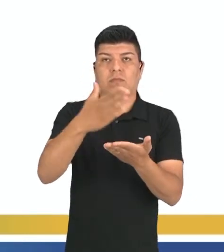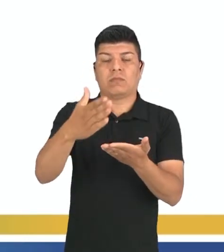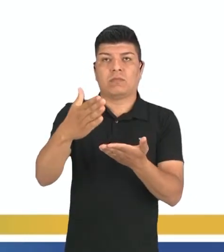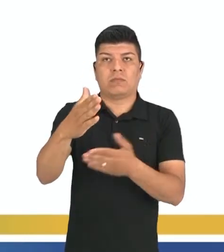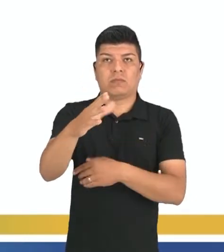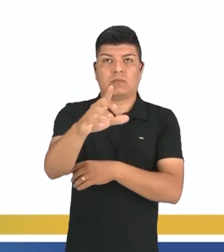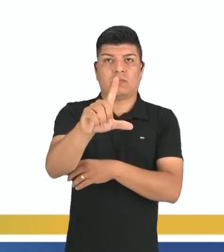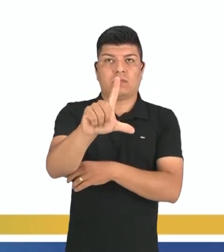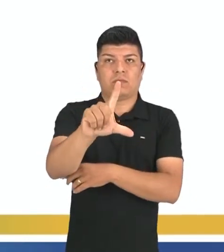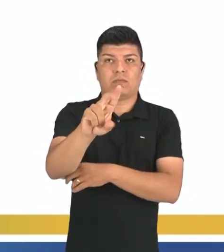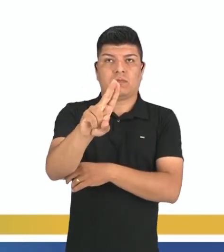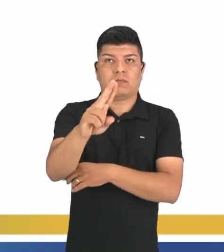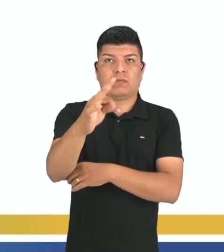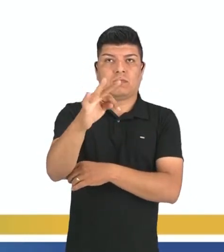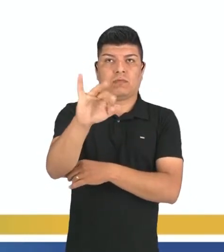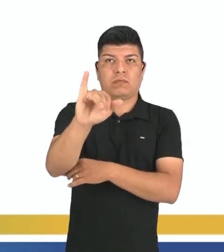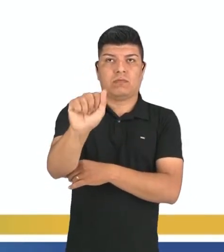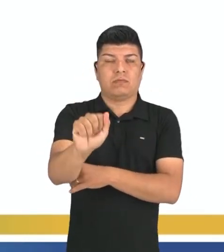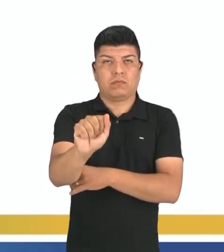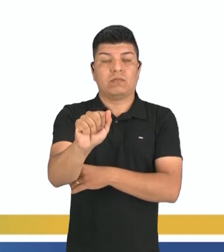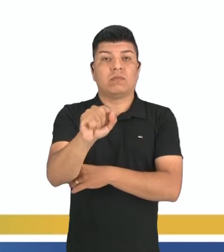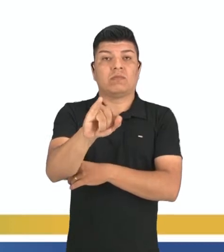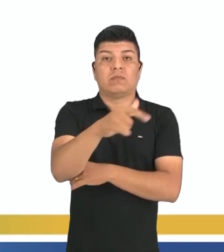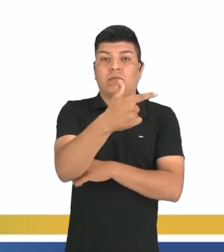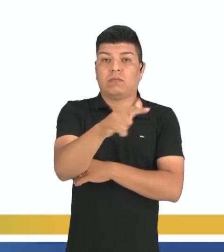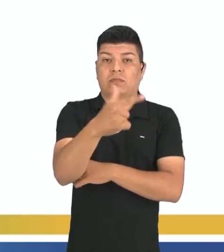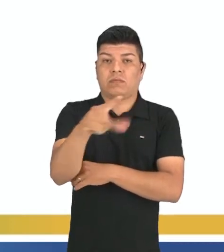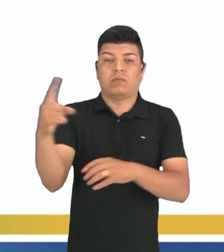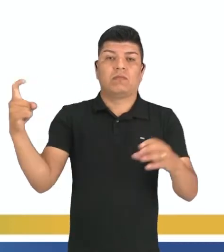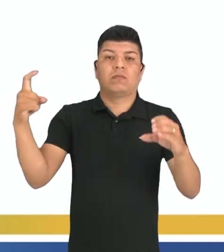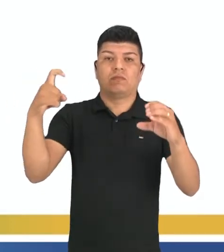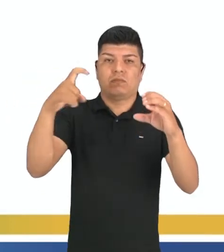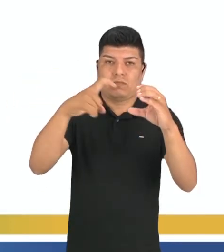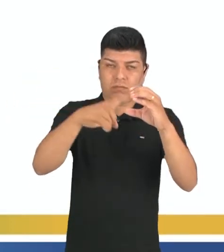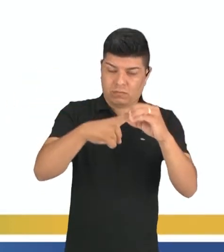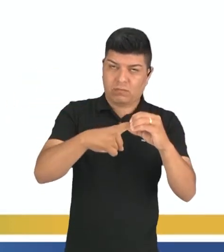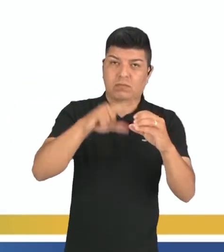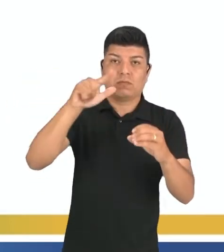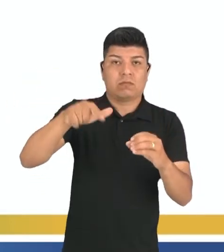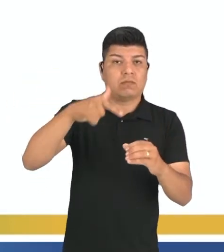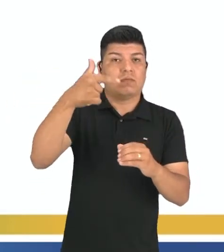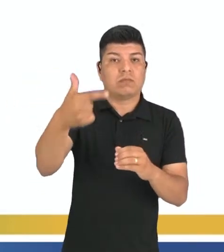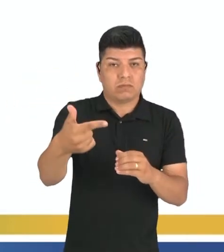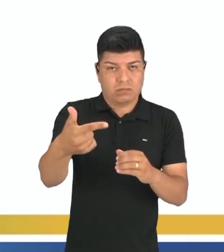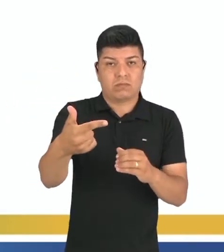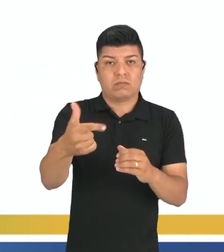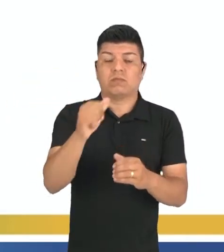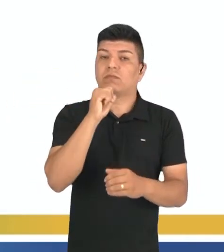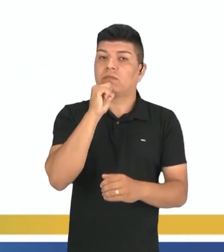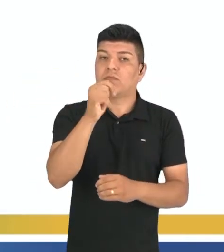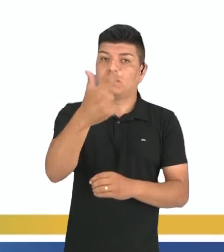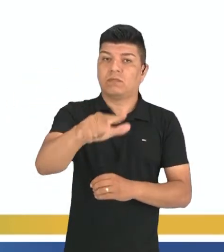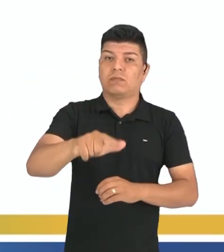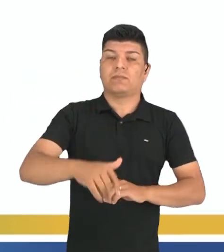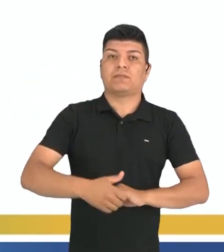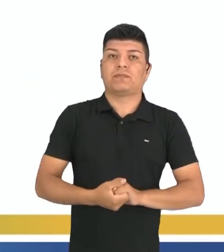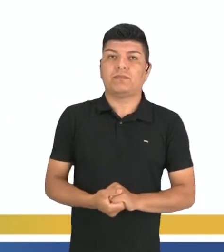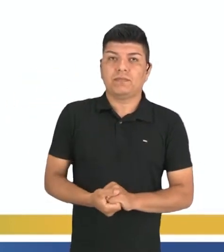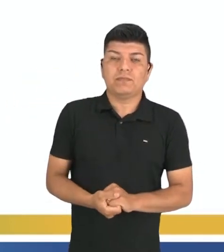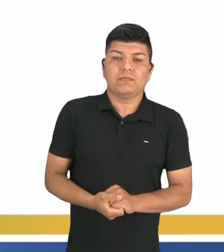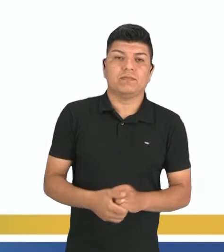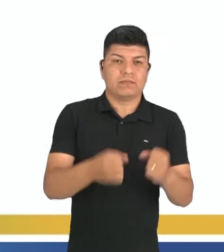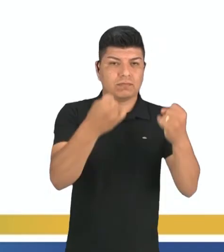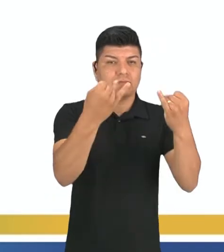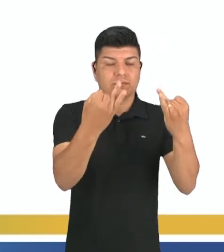se preparando, caso não ocorra uma fecundação, o que vai vir depois dessa fase vai ser a menstruação. Então vamos falar